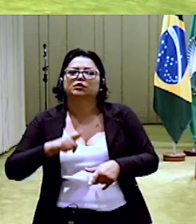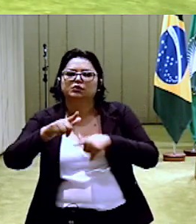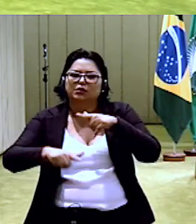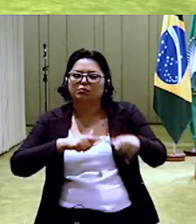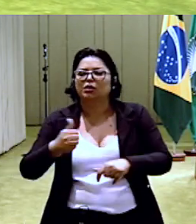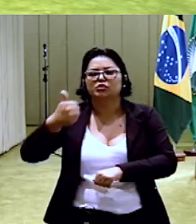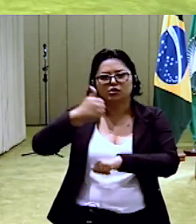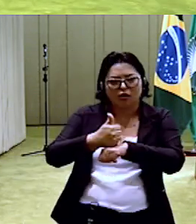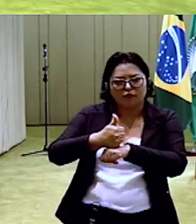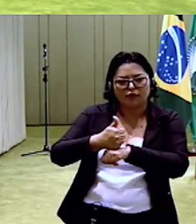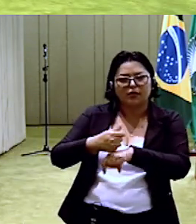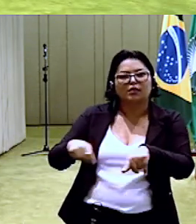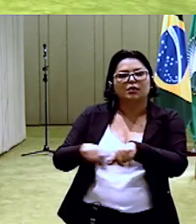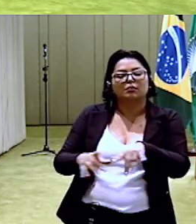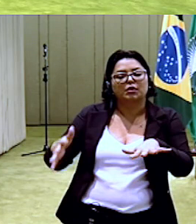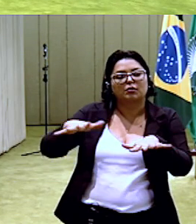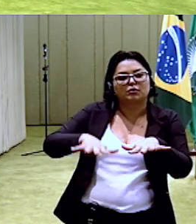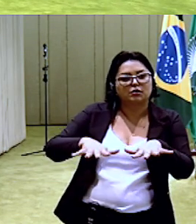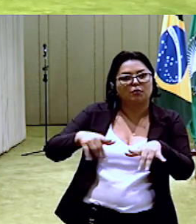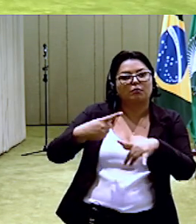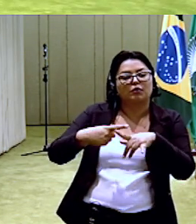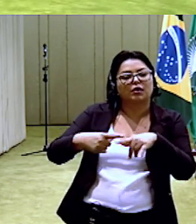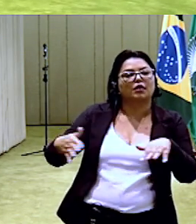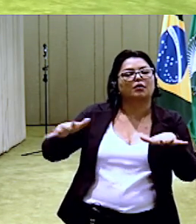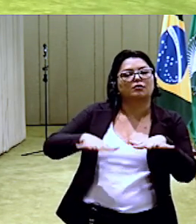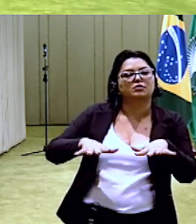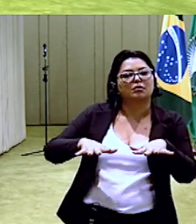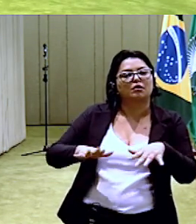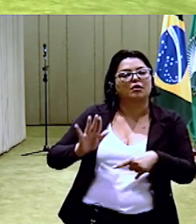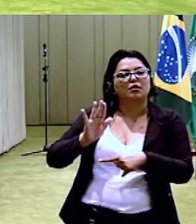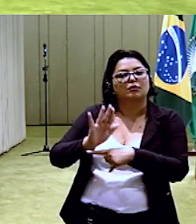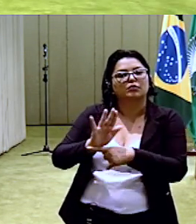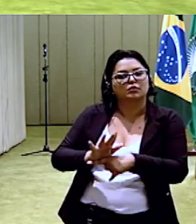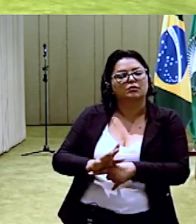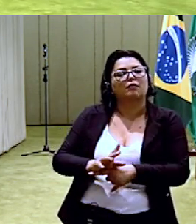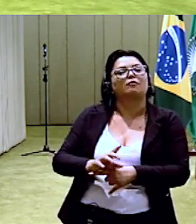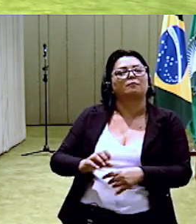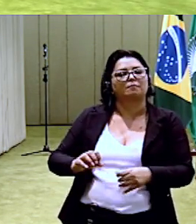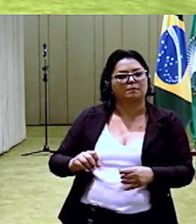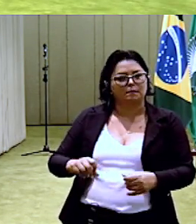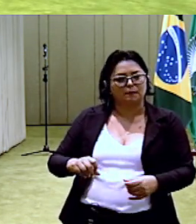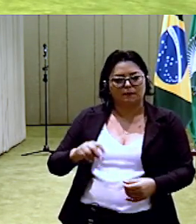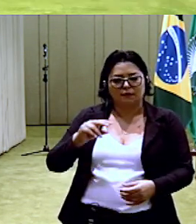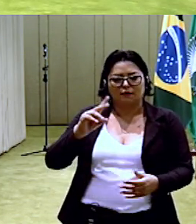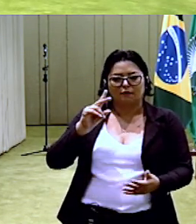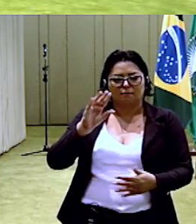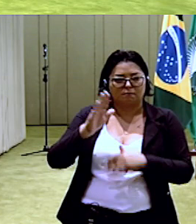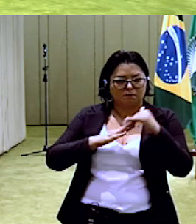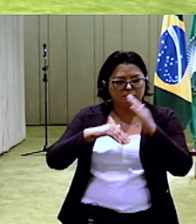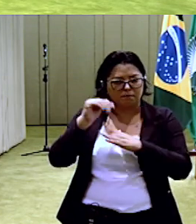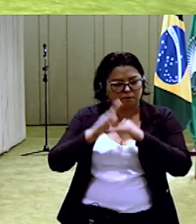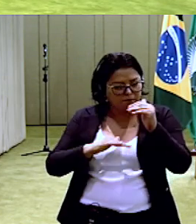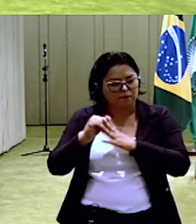dessas instituições, mas também temos de inclusão, porque a inclusão é a contribuição concreta disto, que vai muito mais da representação, porque